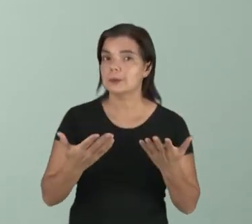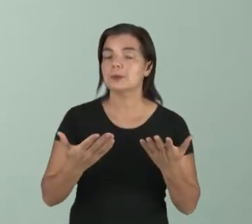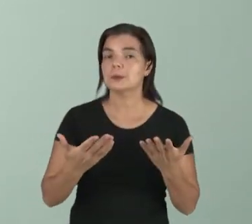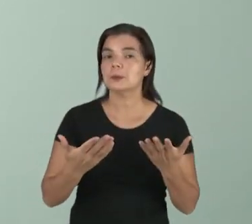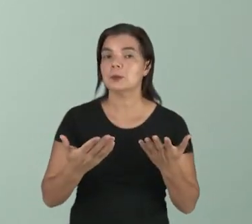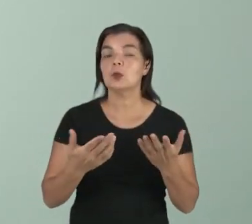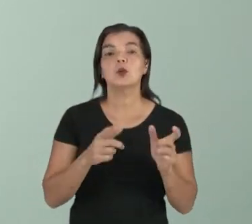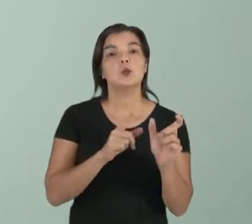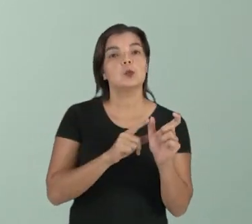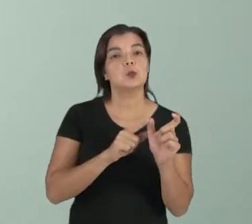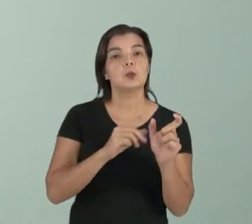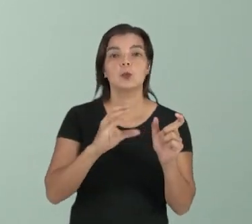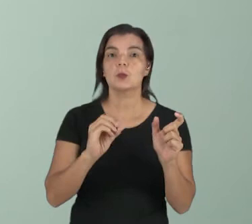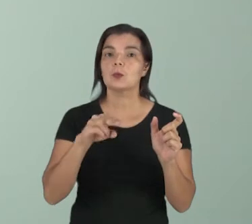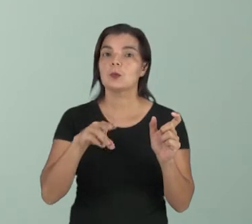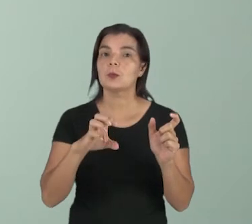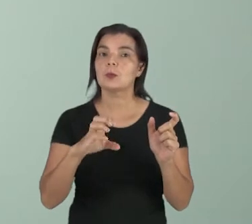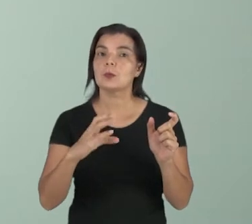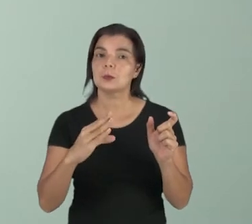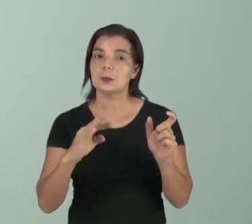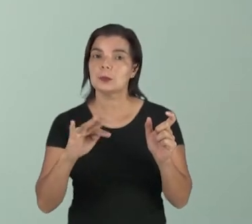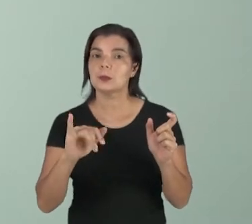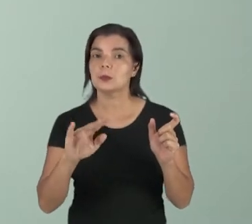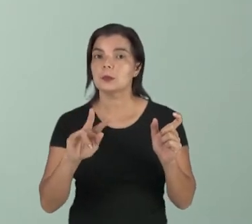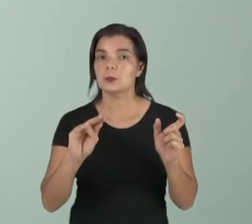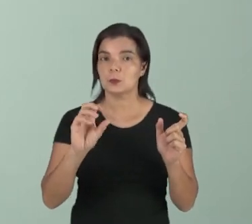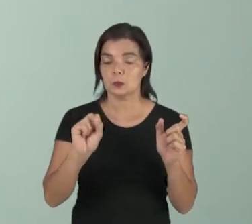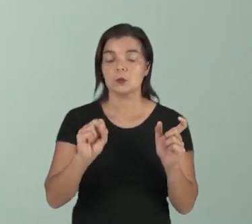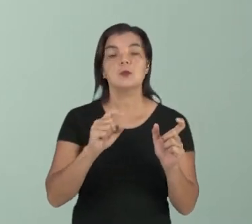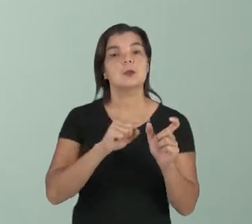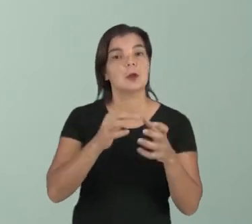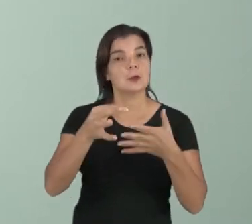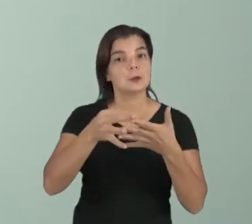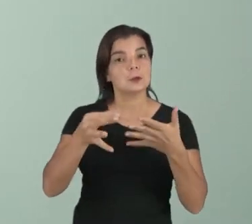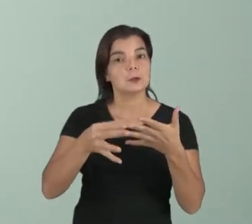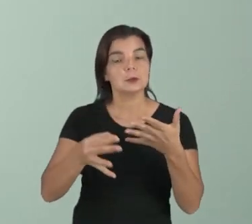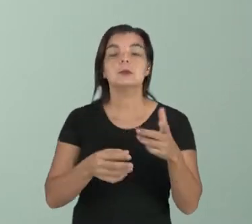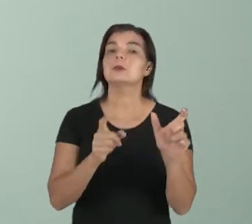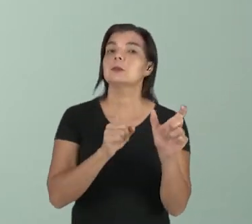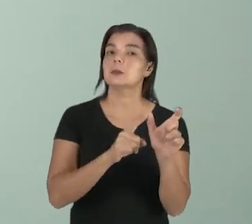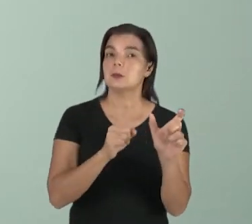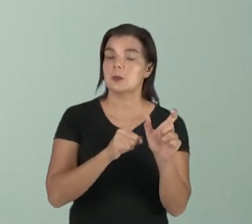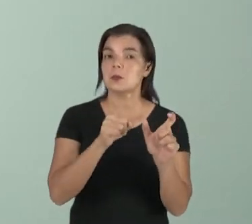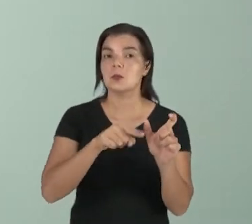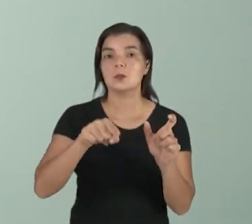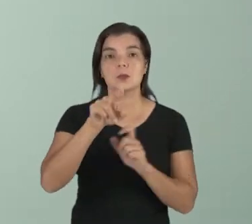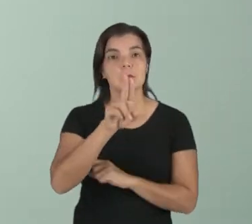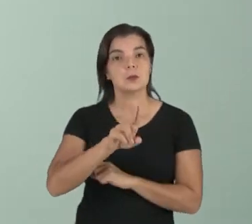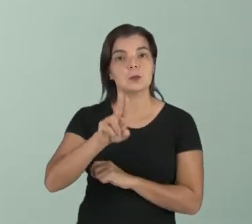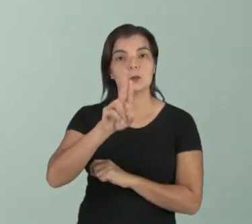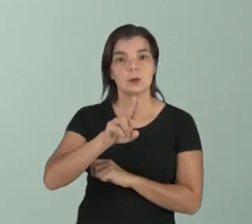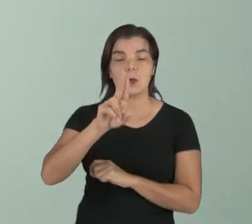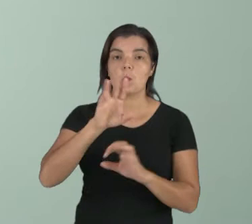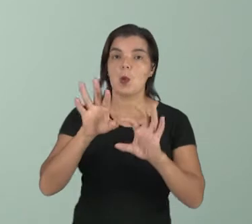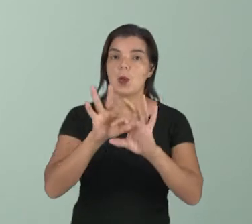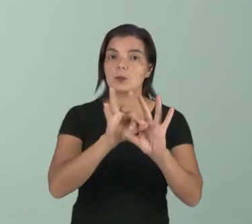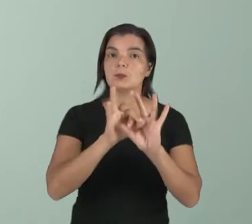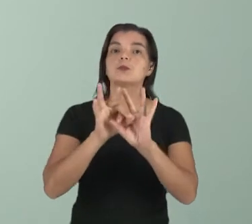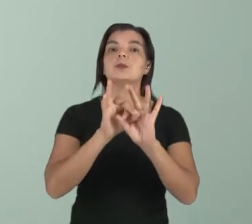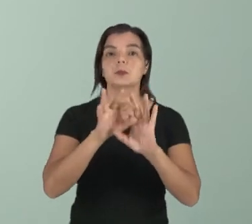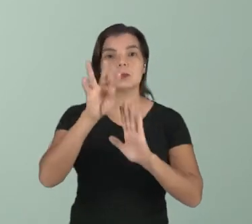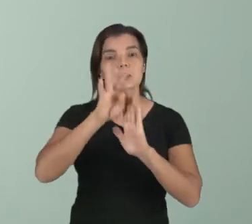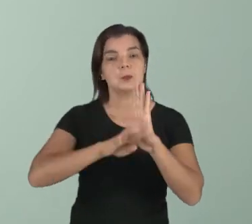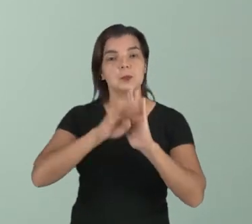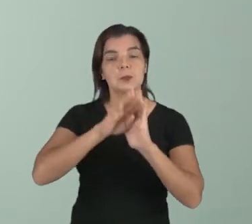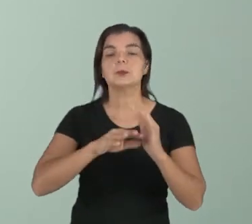dos conectivos, dos elementos, dos termos, das palavras que você usa para conectar um